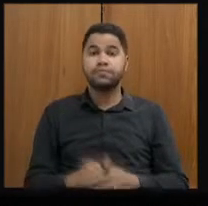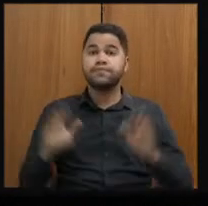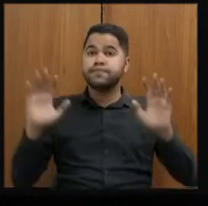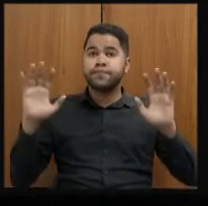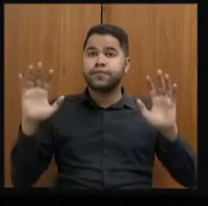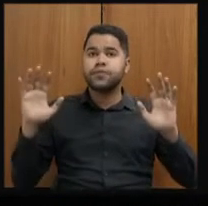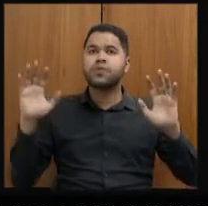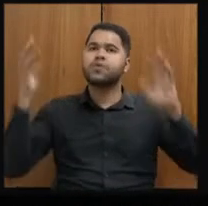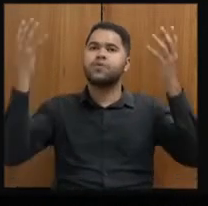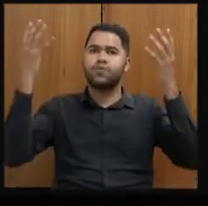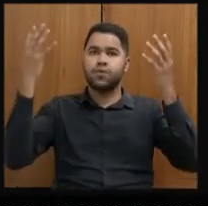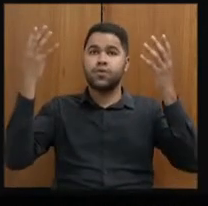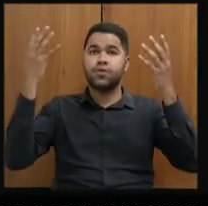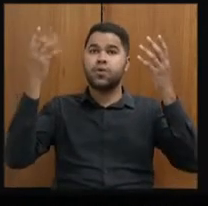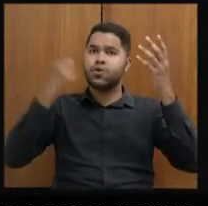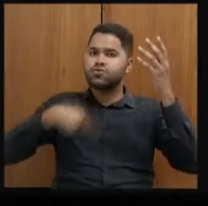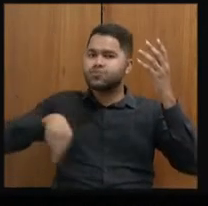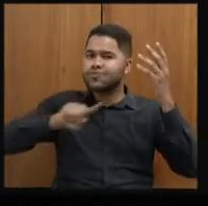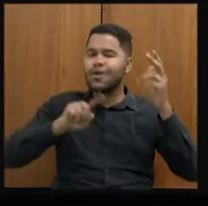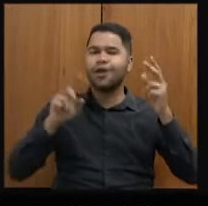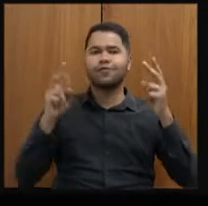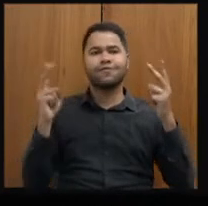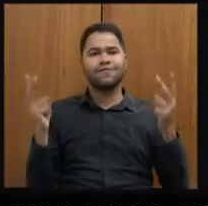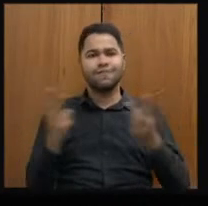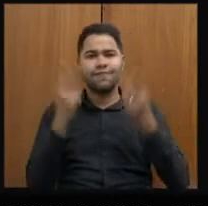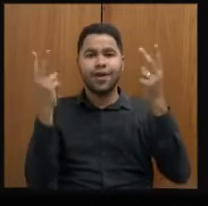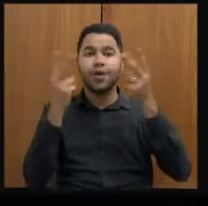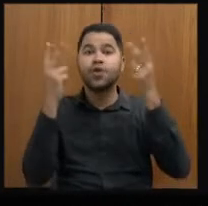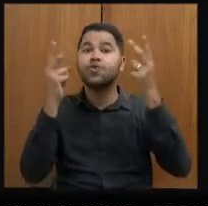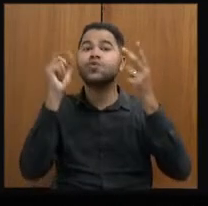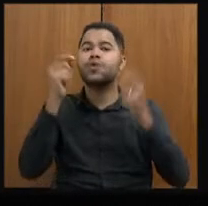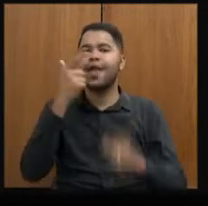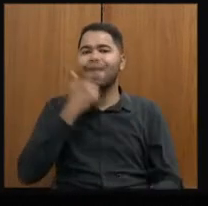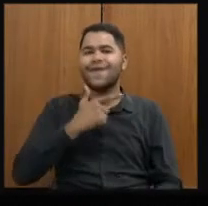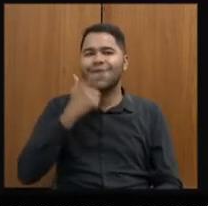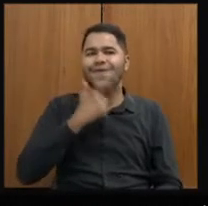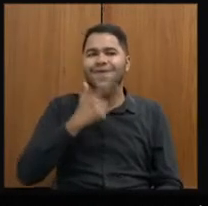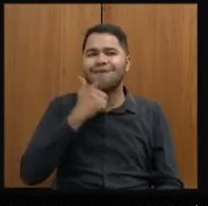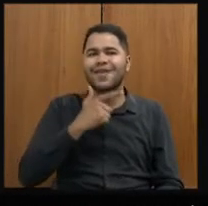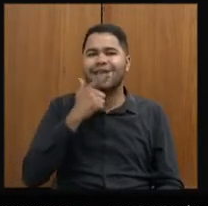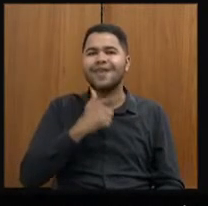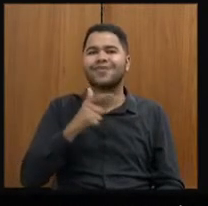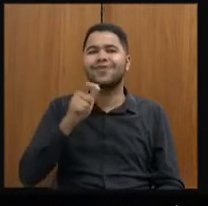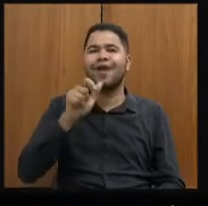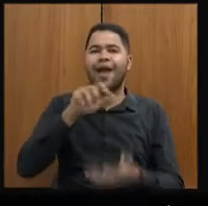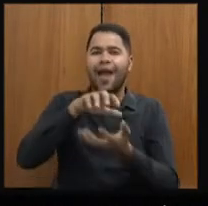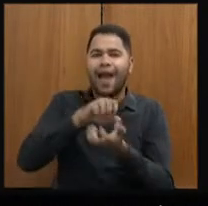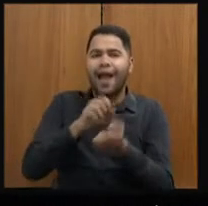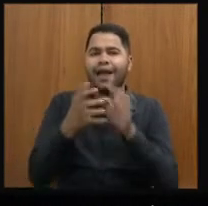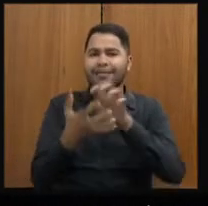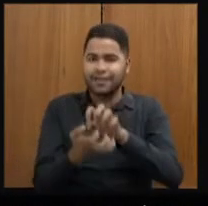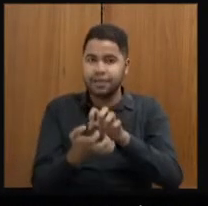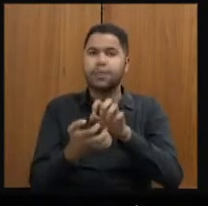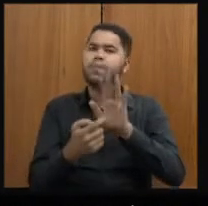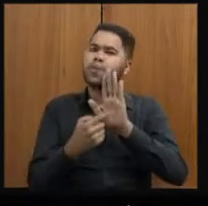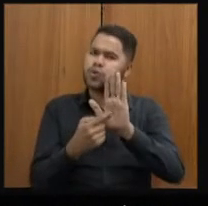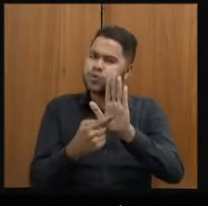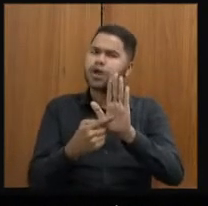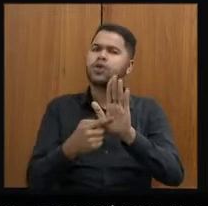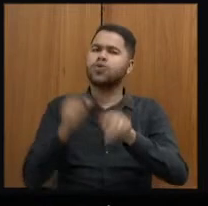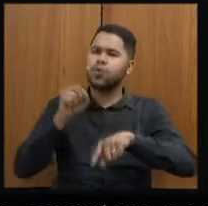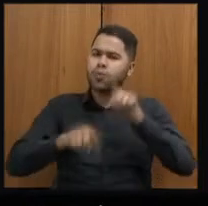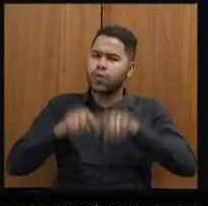evento a qual a gente valoriza o queijo artesanal não só mostrando a tradição do produto Mineiro